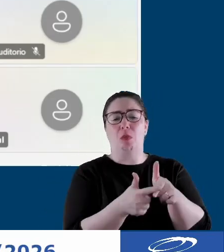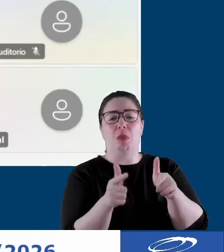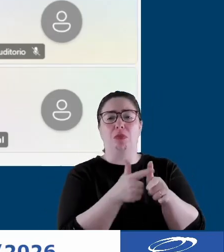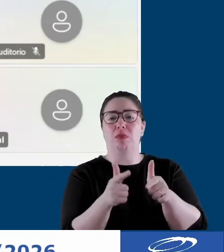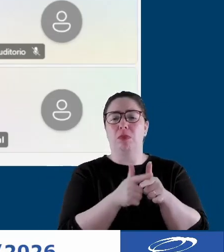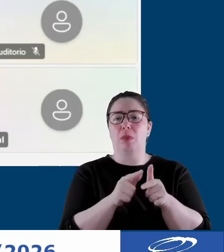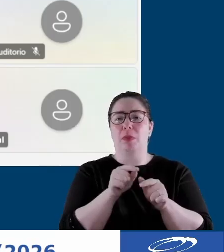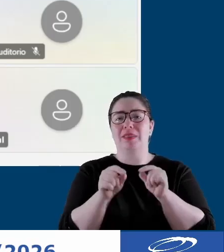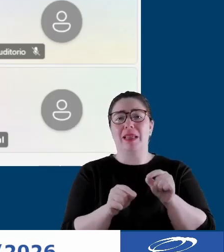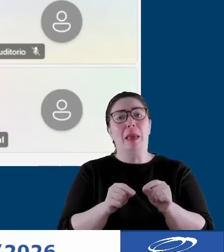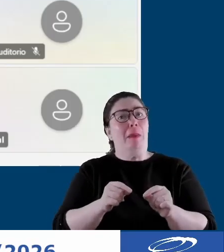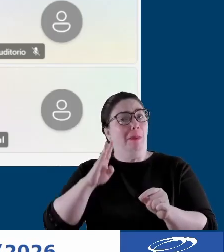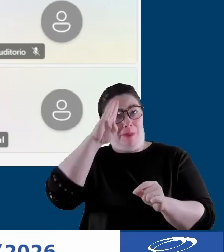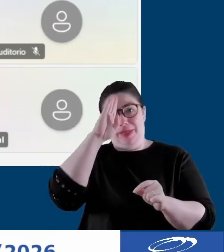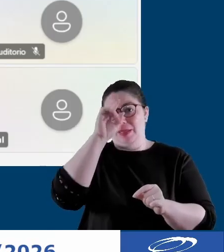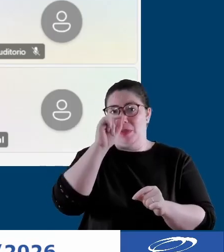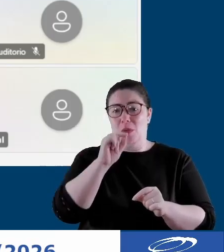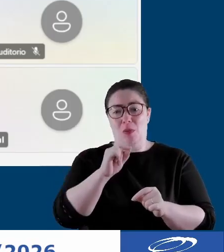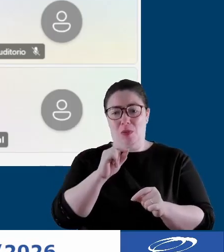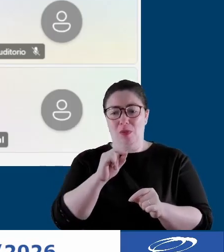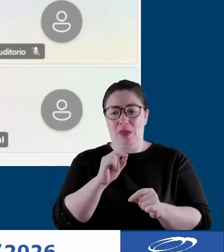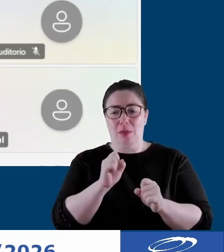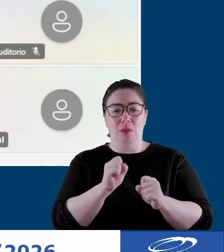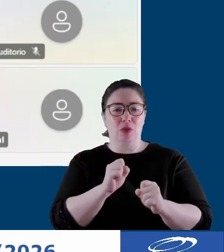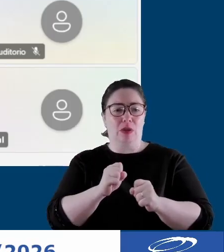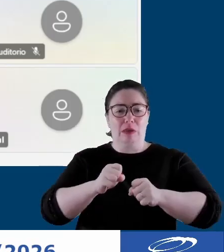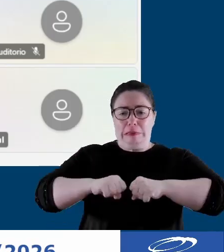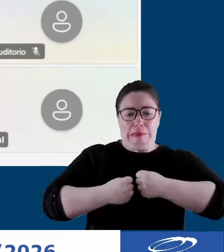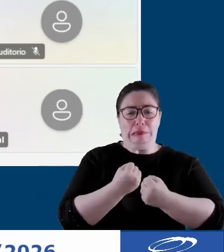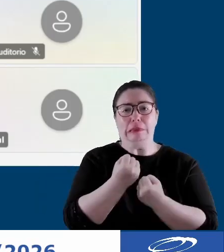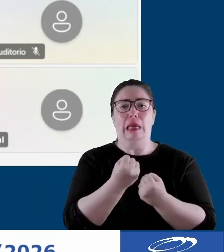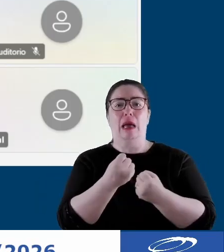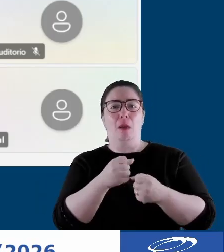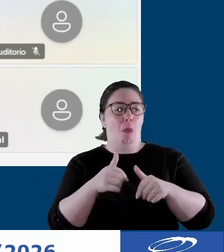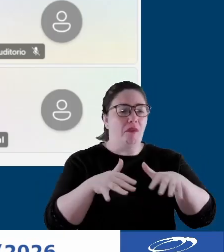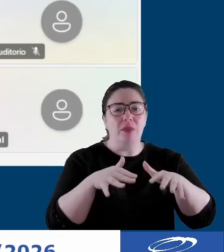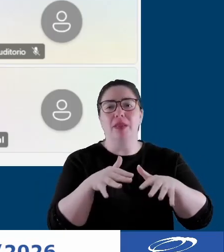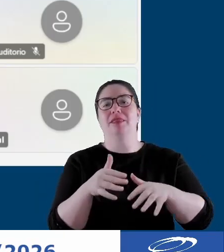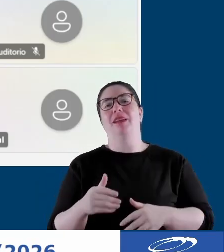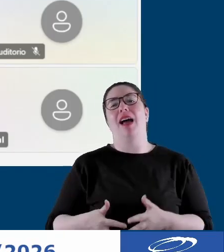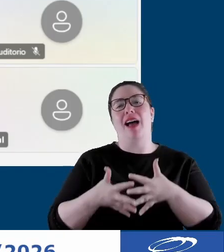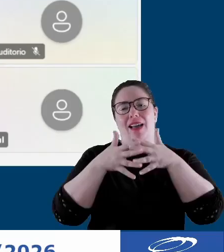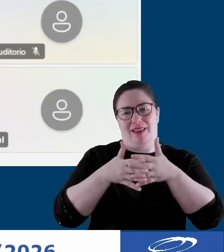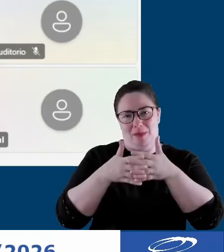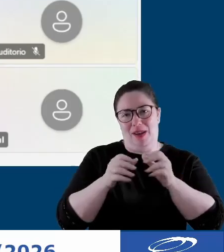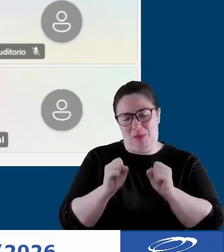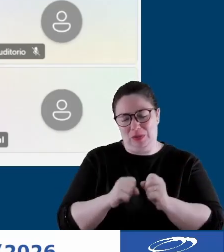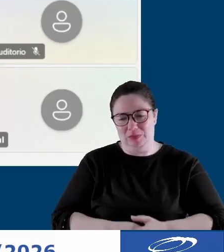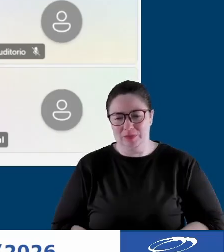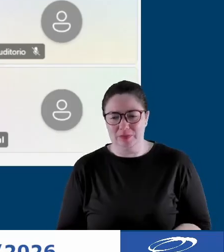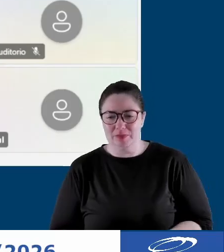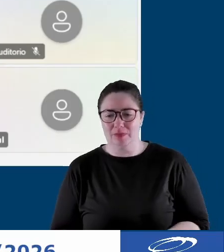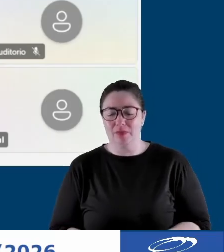mecânicos que isso também pode levar. Eu sou o Nelson, como você já me apresentou, e hoje a minha atuação está muito